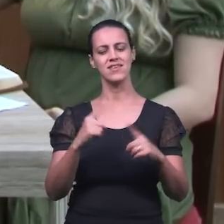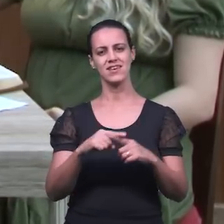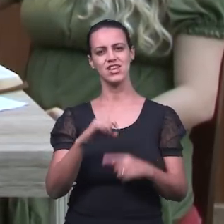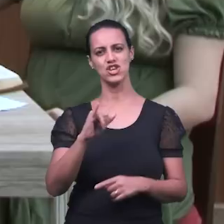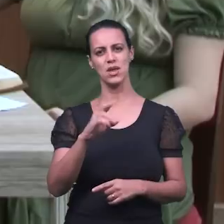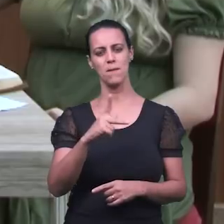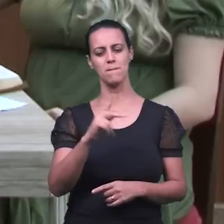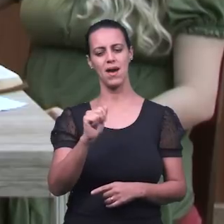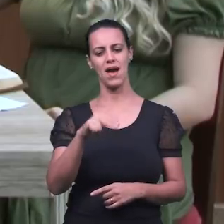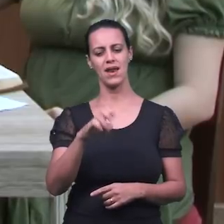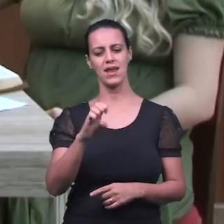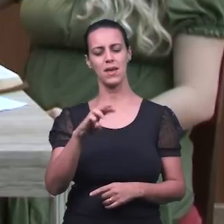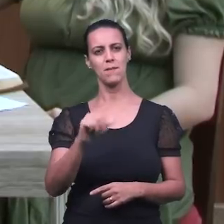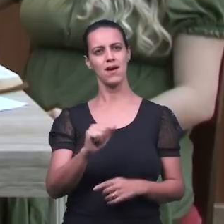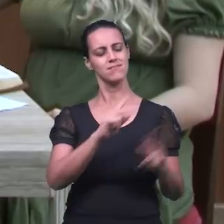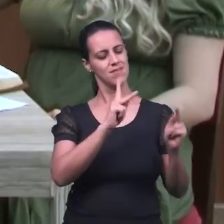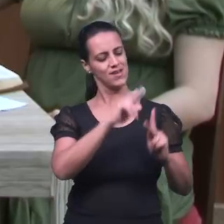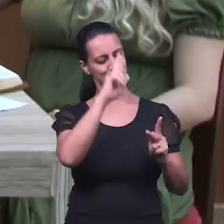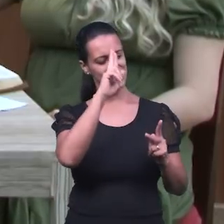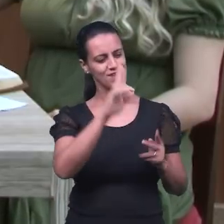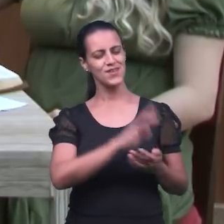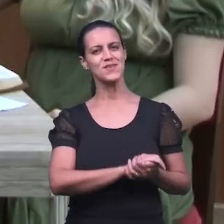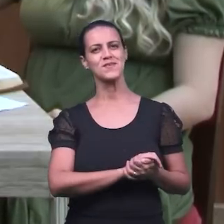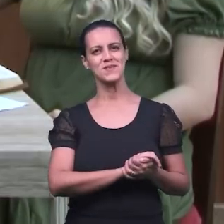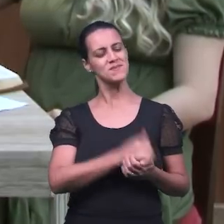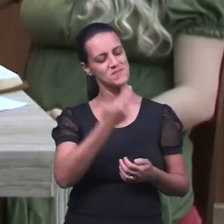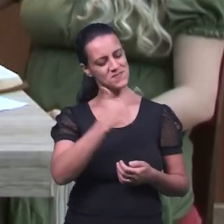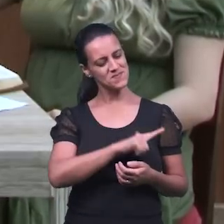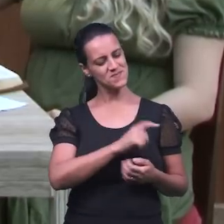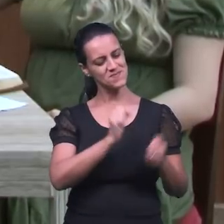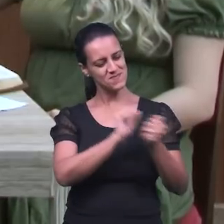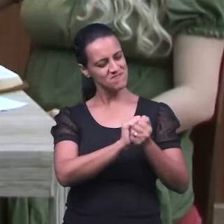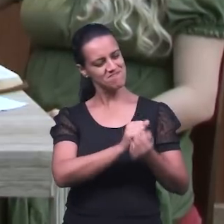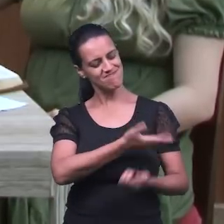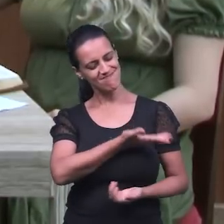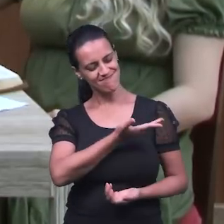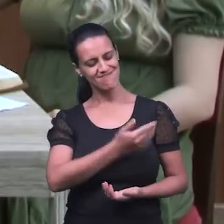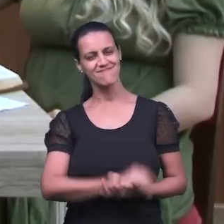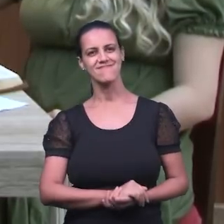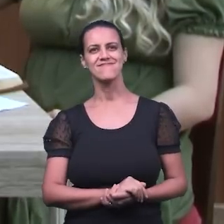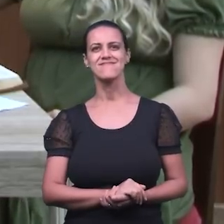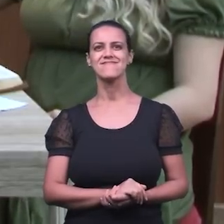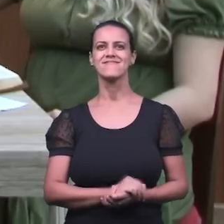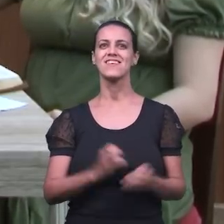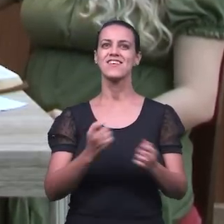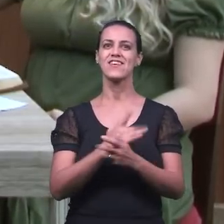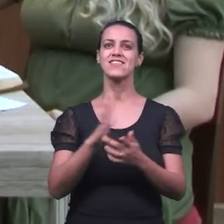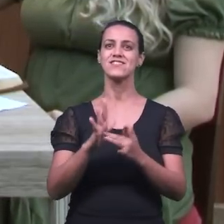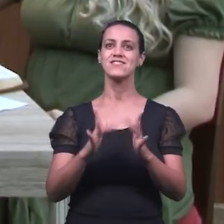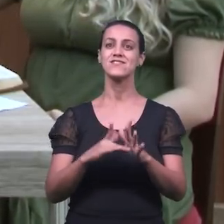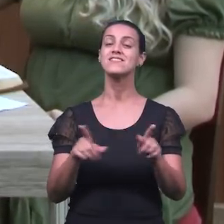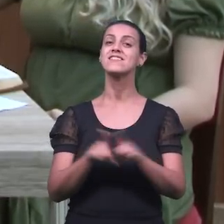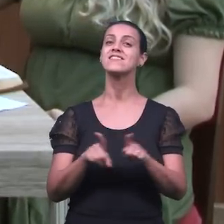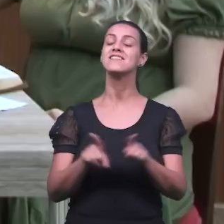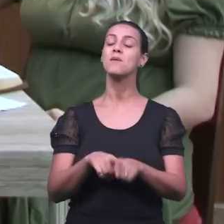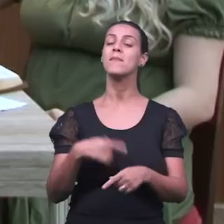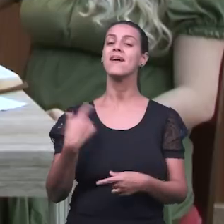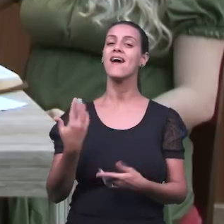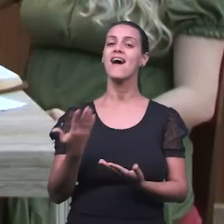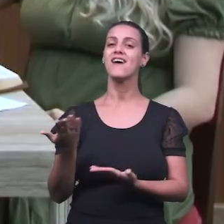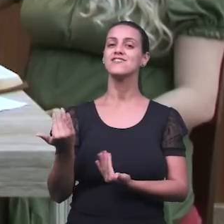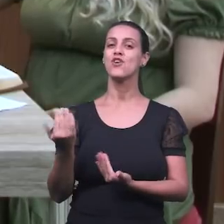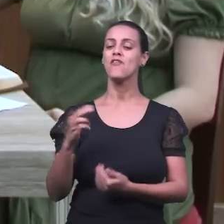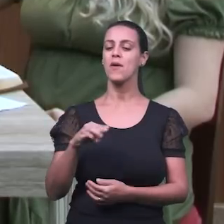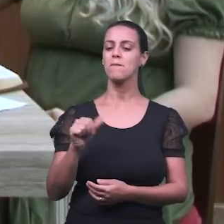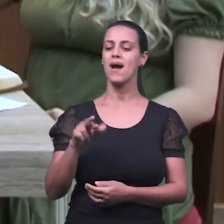A paz do Senhor. Paz do Senhor, pastor. Mais uma vez conosco aqui. Isso, estar aqui de novo. Glória a Jesus. E temos aqui a jovem